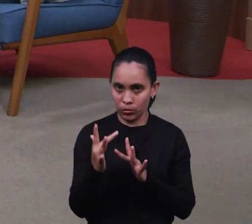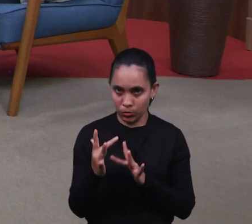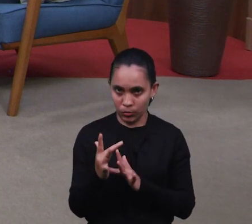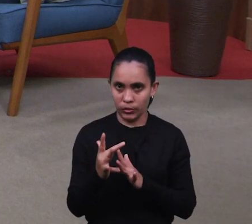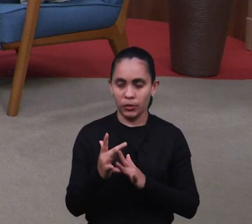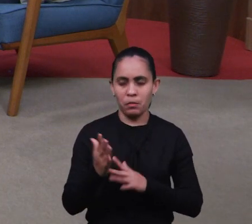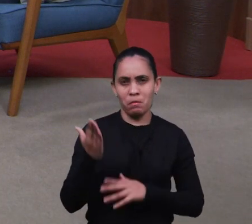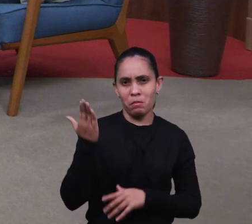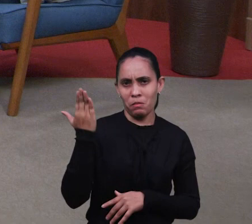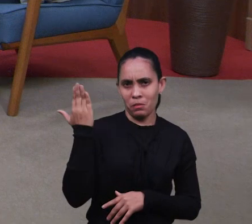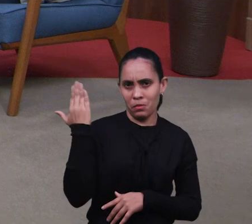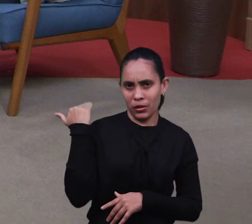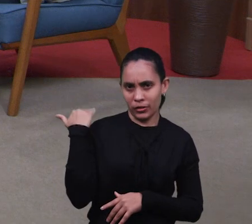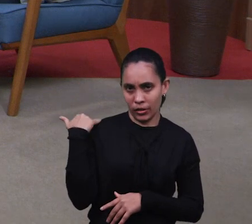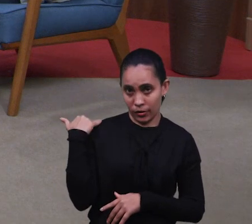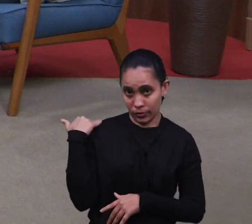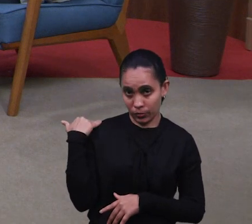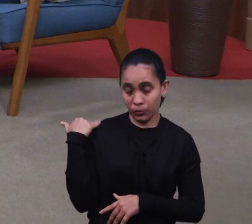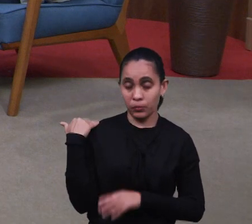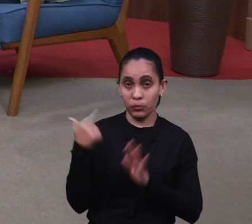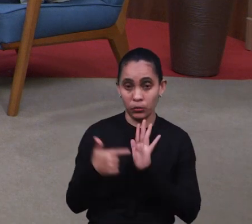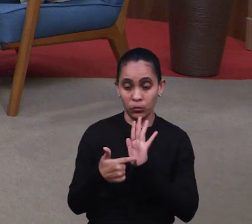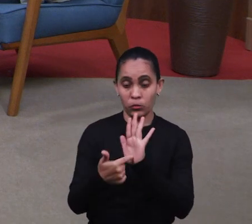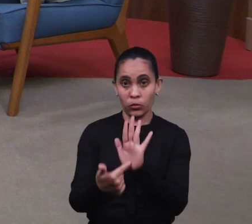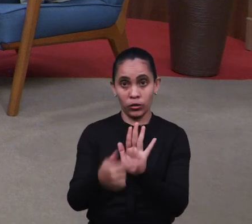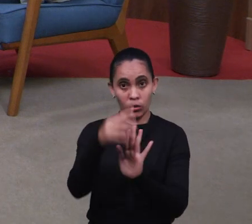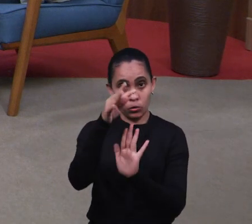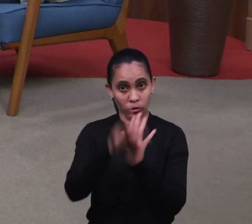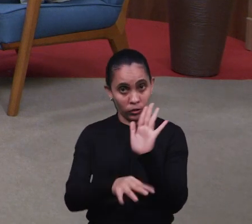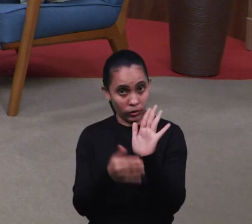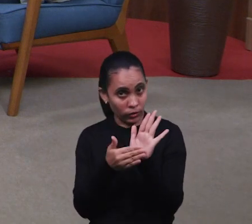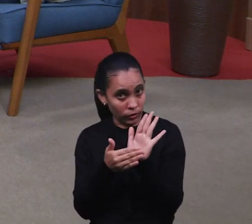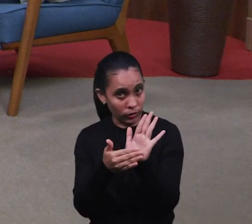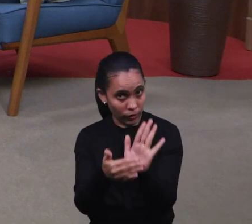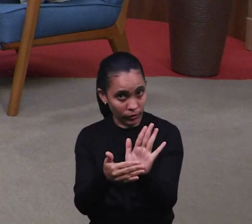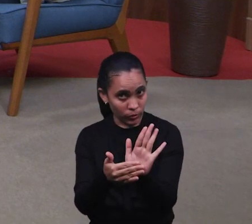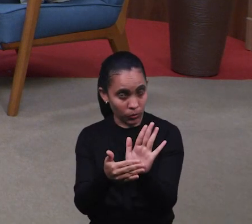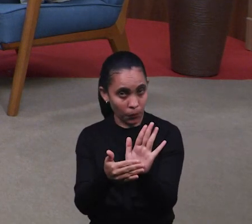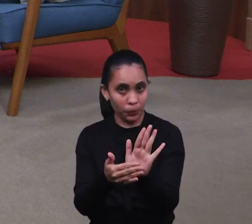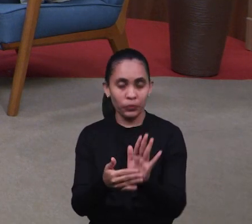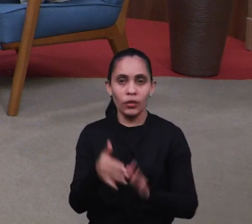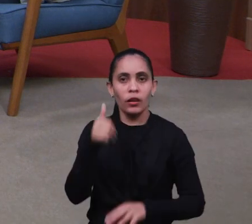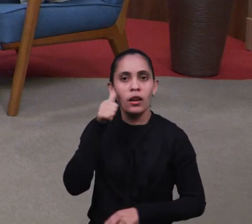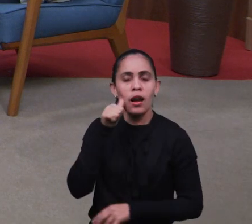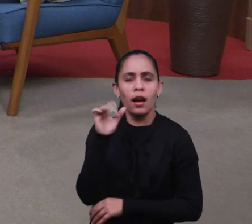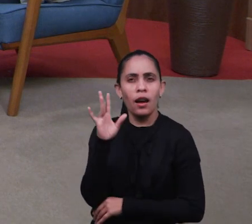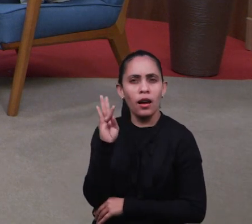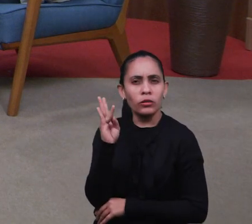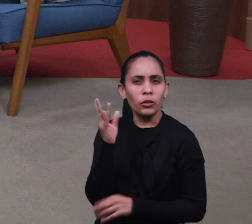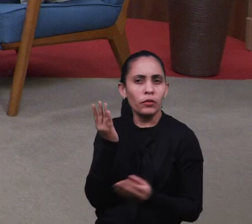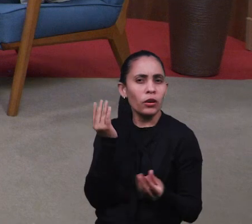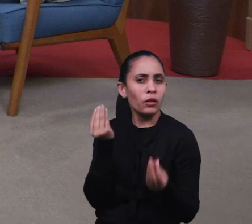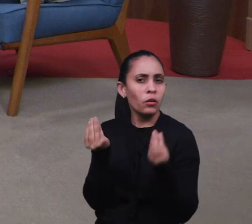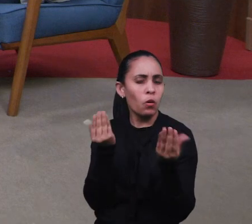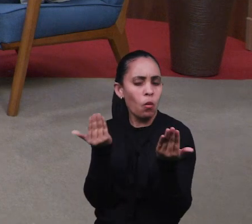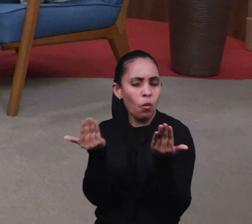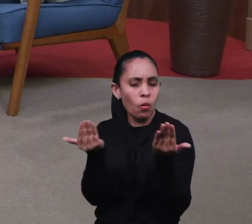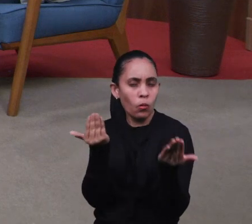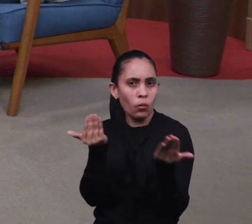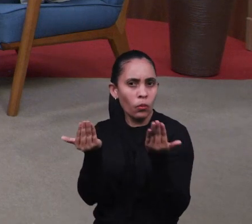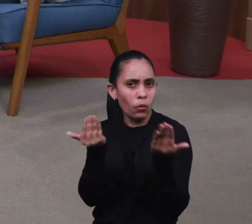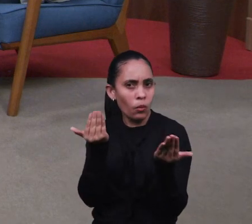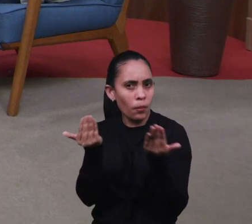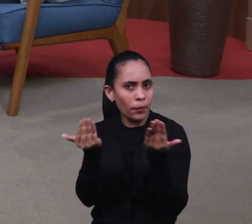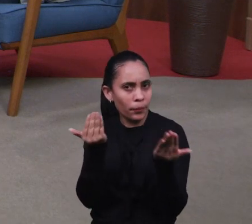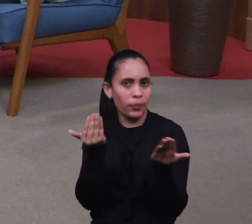voltando ao texto, a noiva compara, faz essa comparação, essa